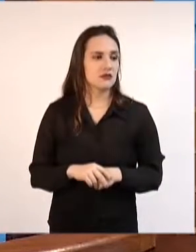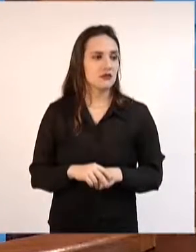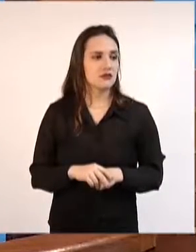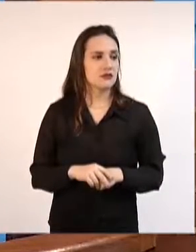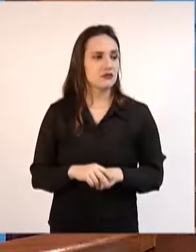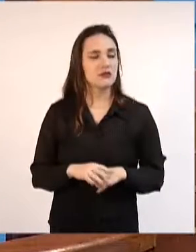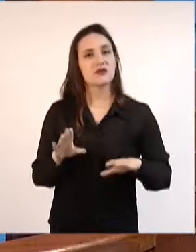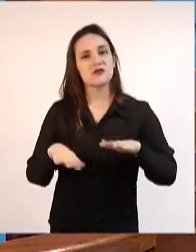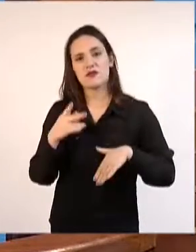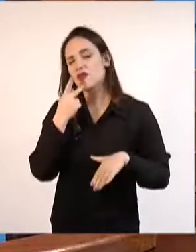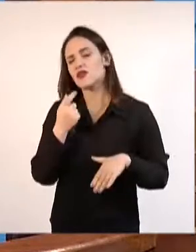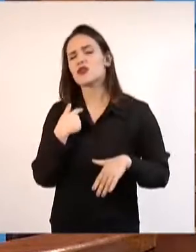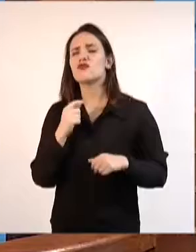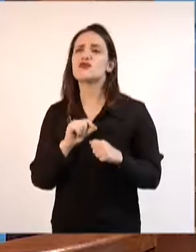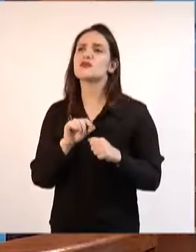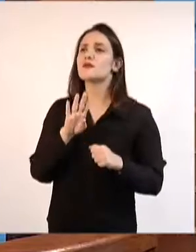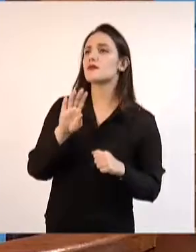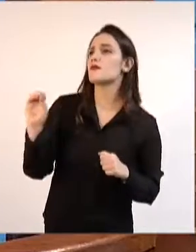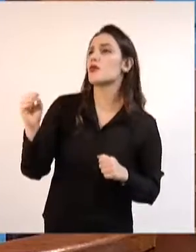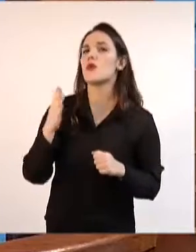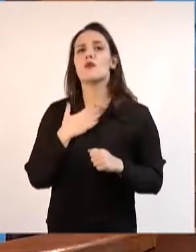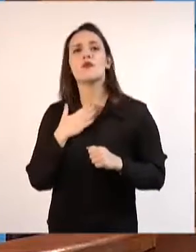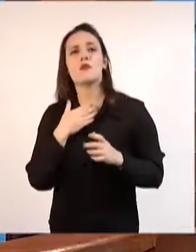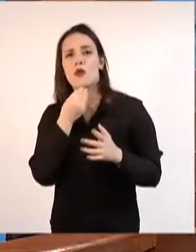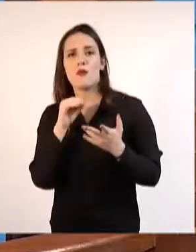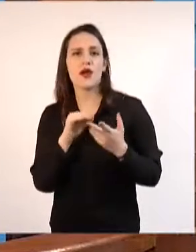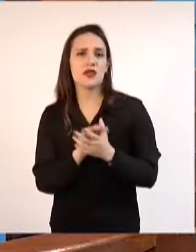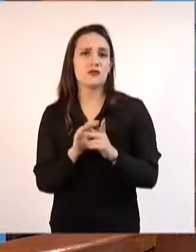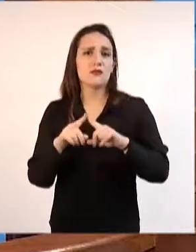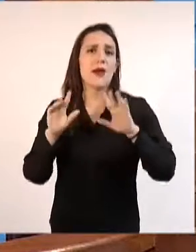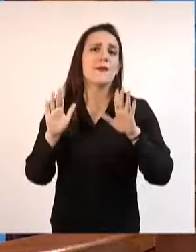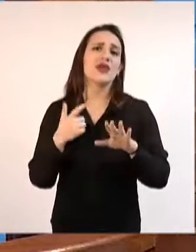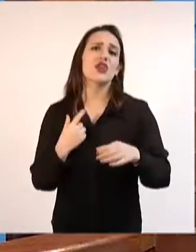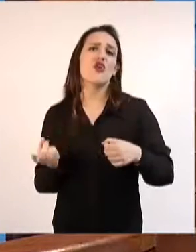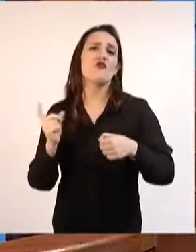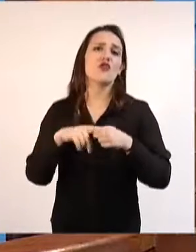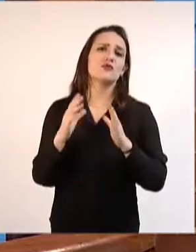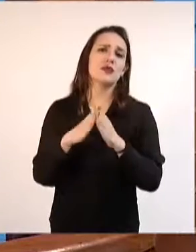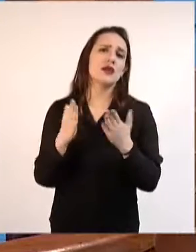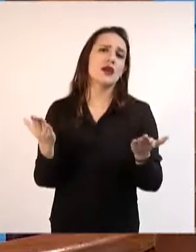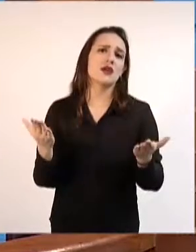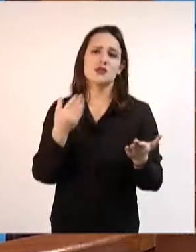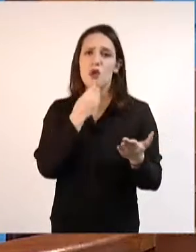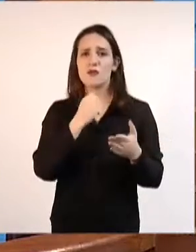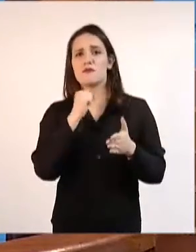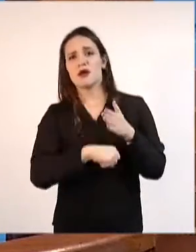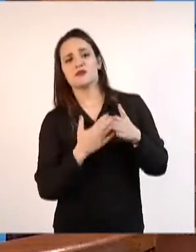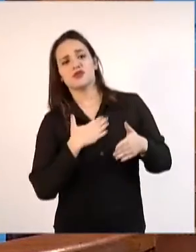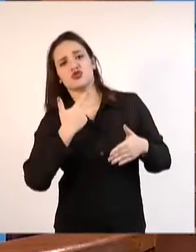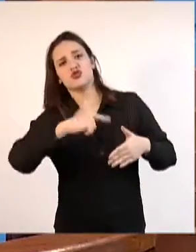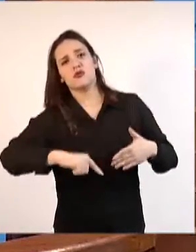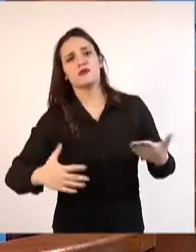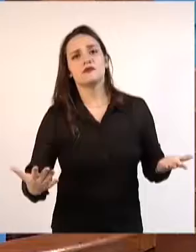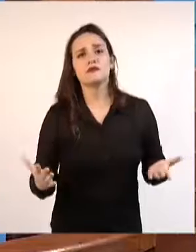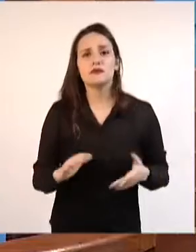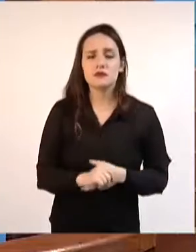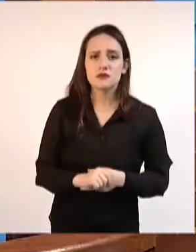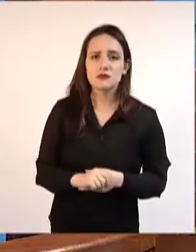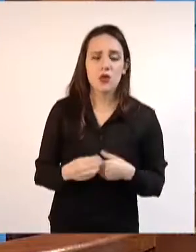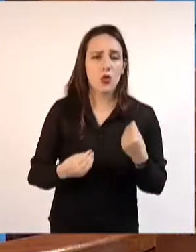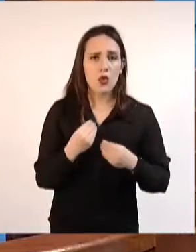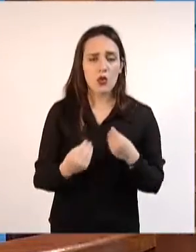registrar um BO contra o meu marido, eu volto para casa e ele me espanca novamente. Aí vem a